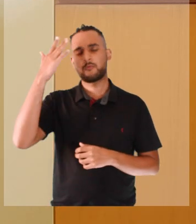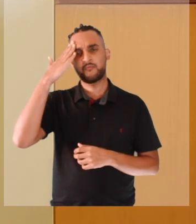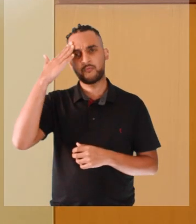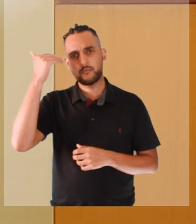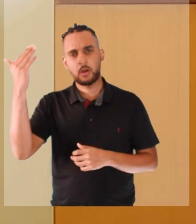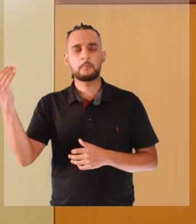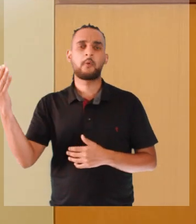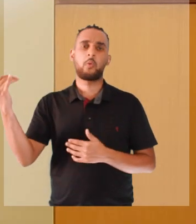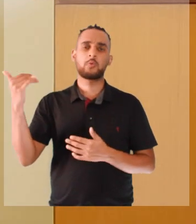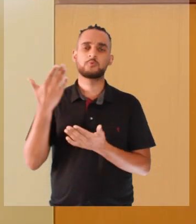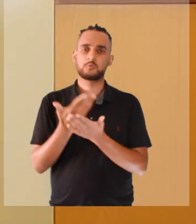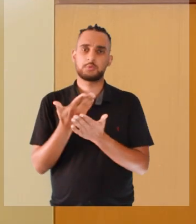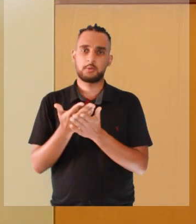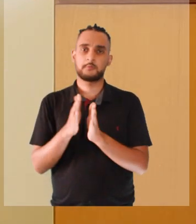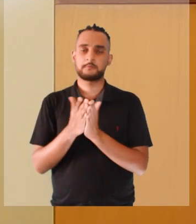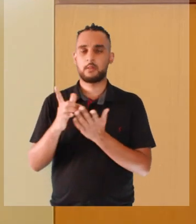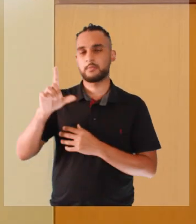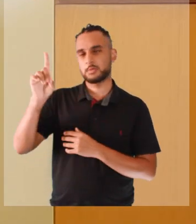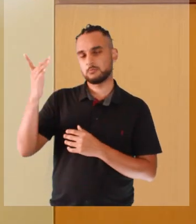um dos mais